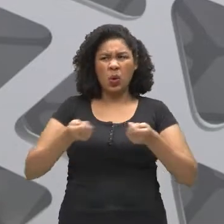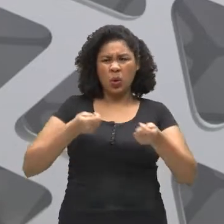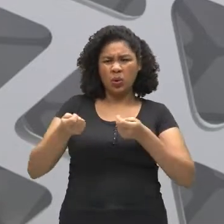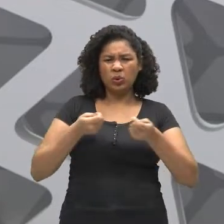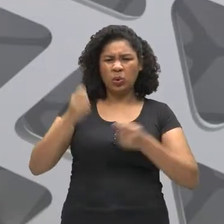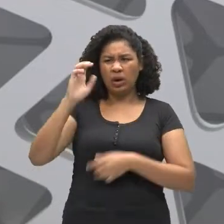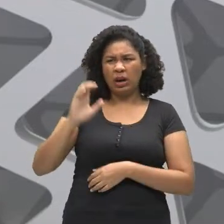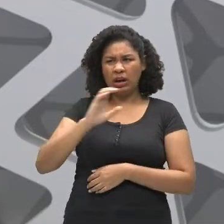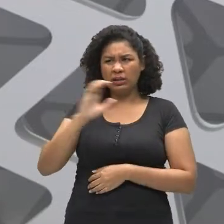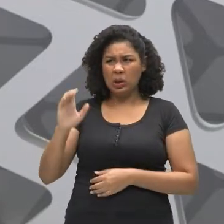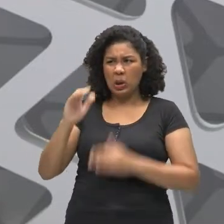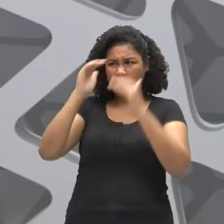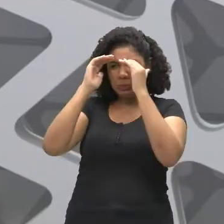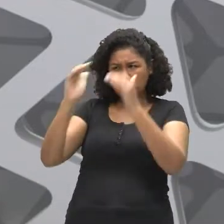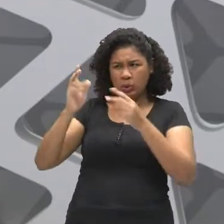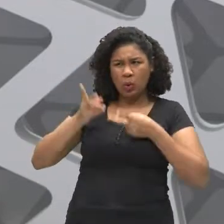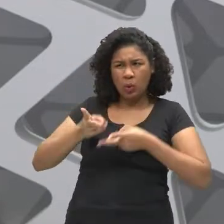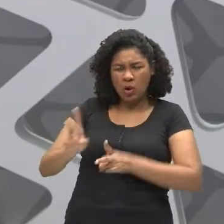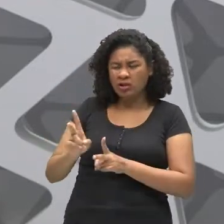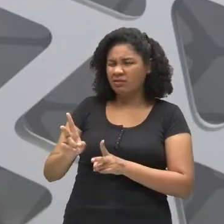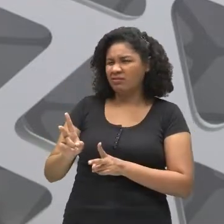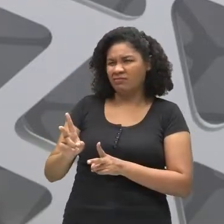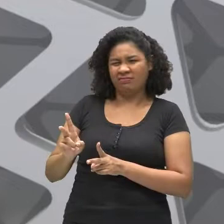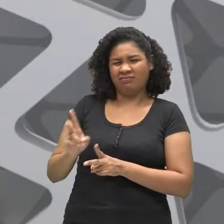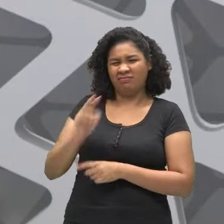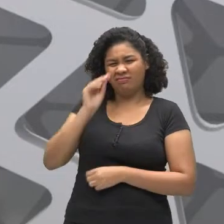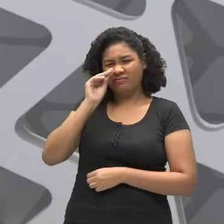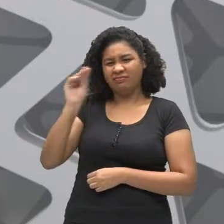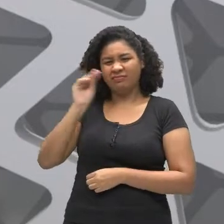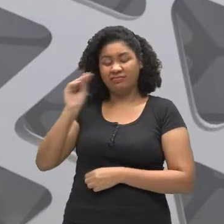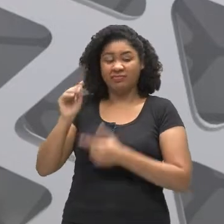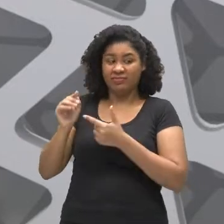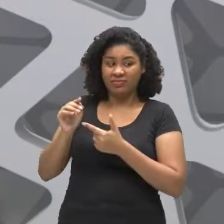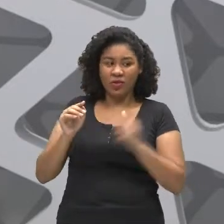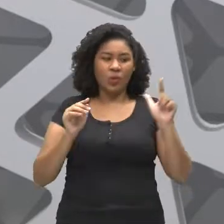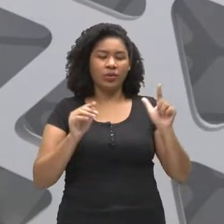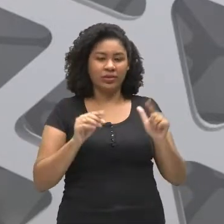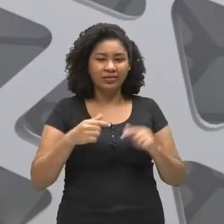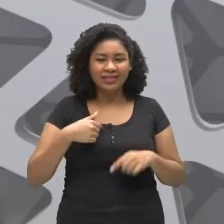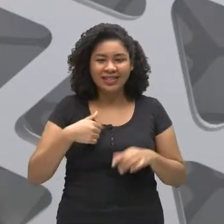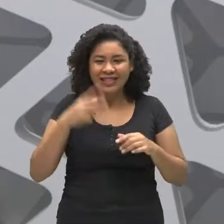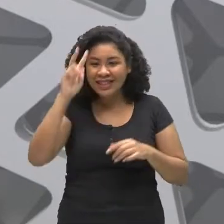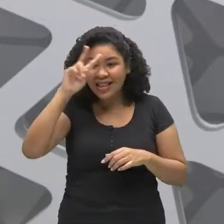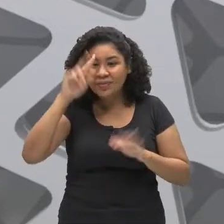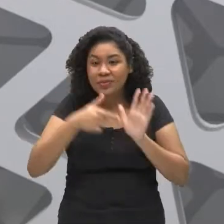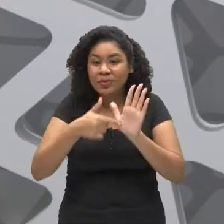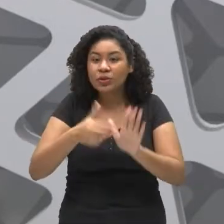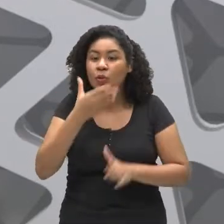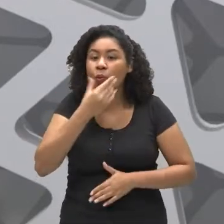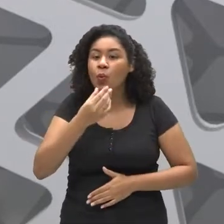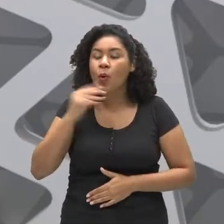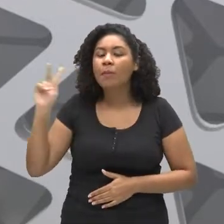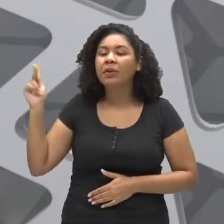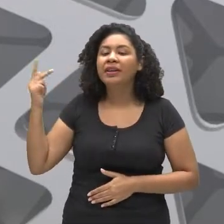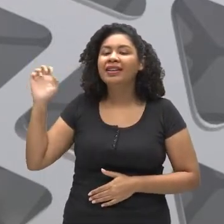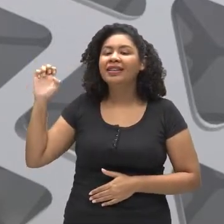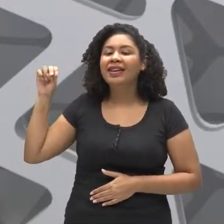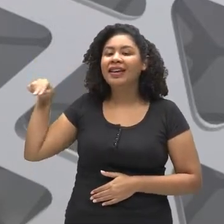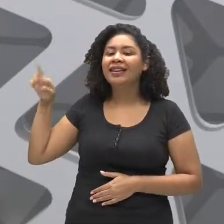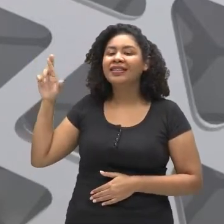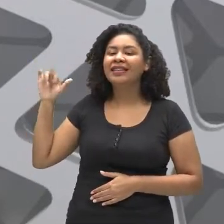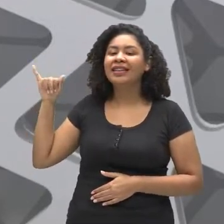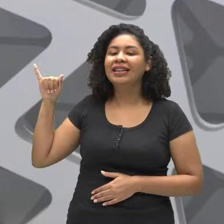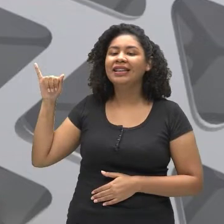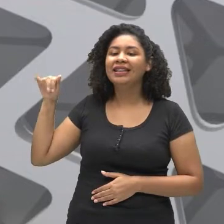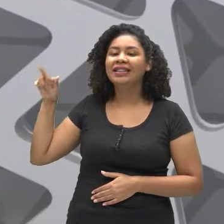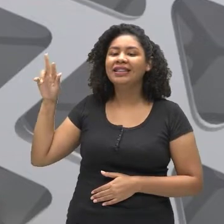Católica. E nós citamos a vocês um especial, que foi Henrique VIII, com o anglicanismo. Óbvio que o fato do Henrique